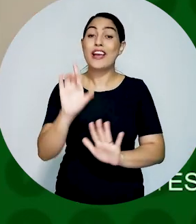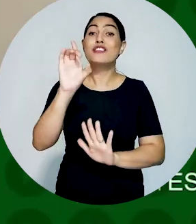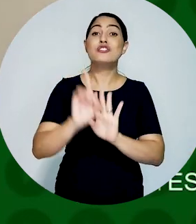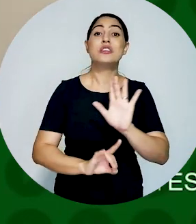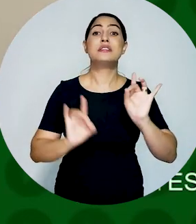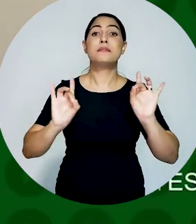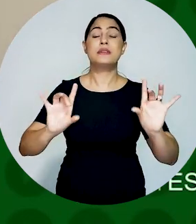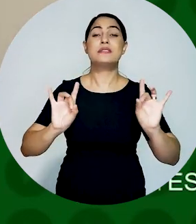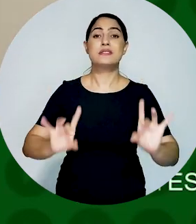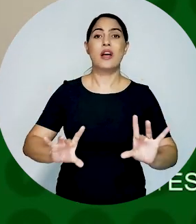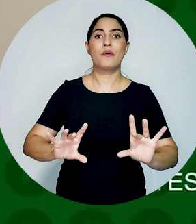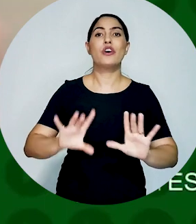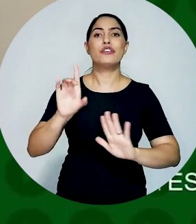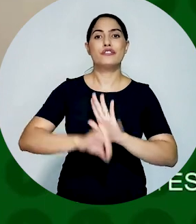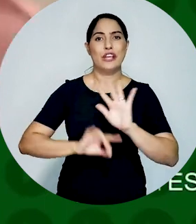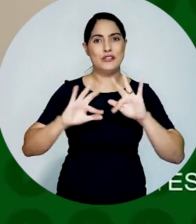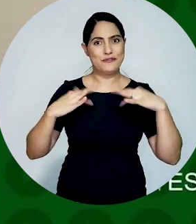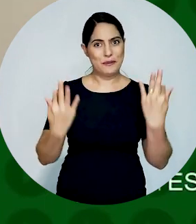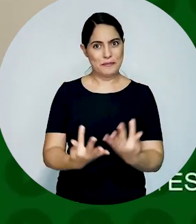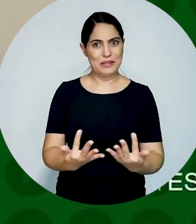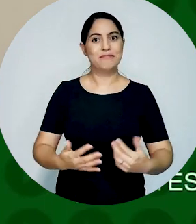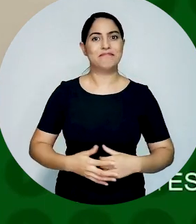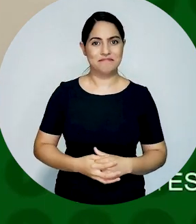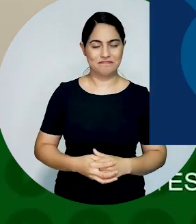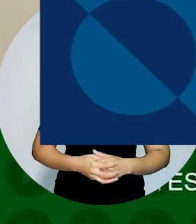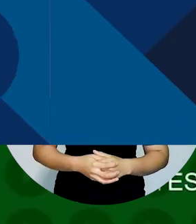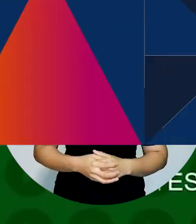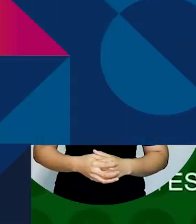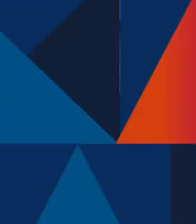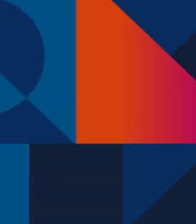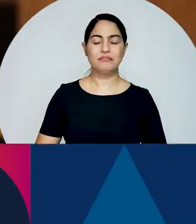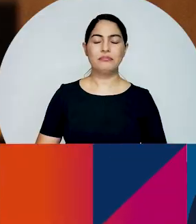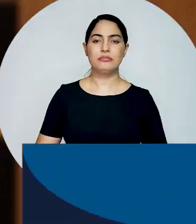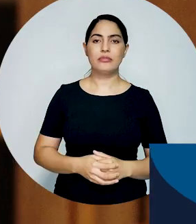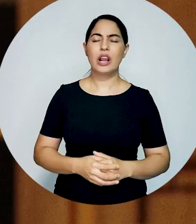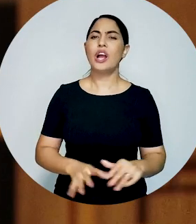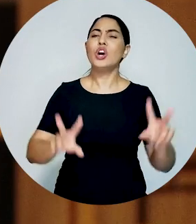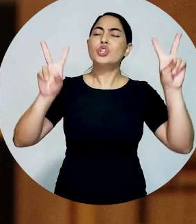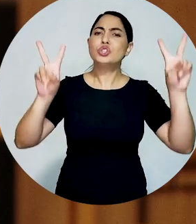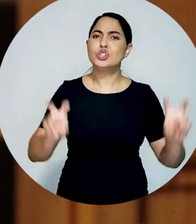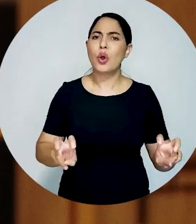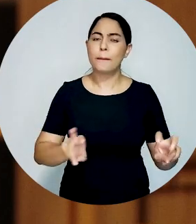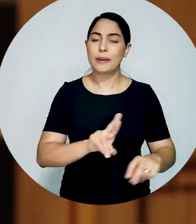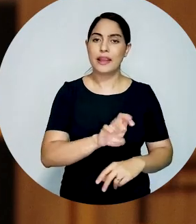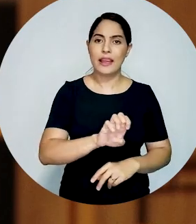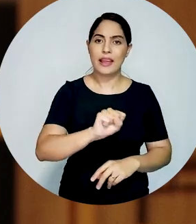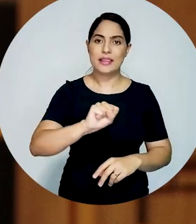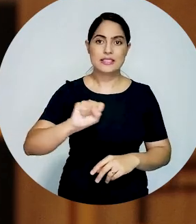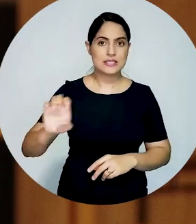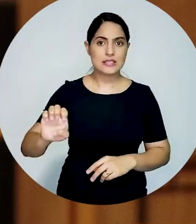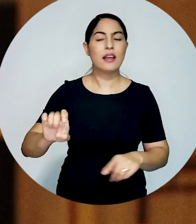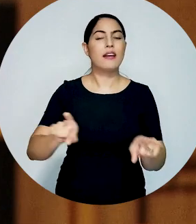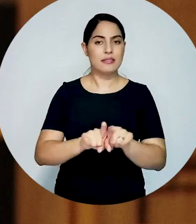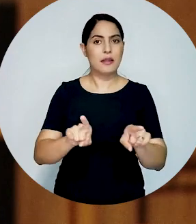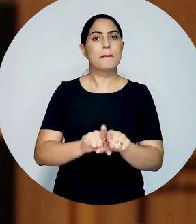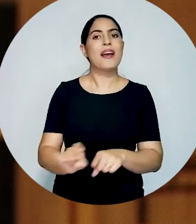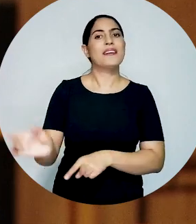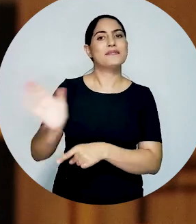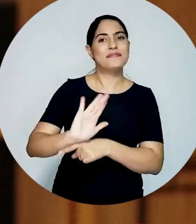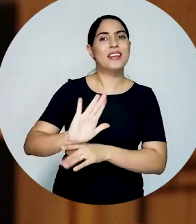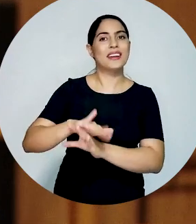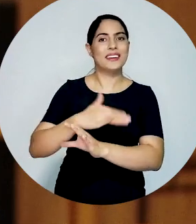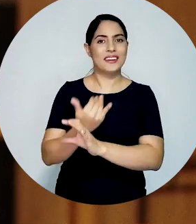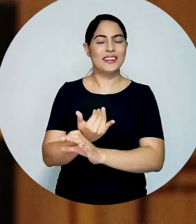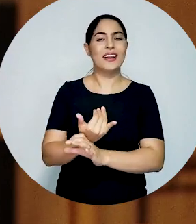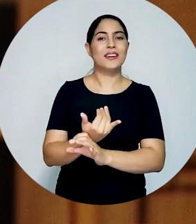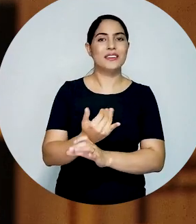contrato comum, é um contrato especial de direito de família. A temática voltada ao filtro de relevância no recurso